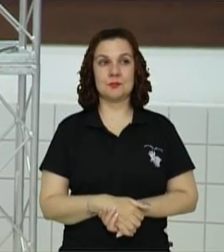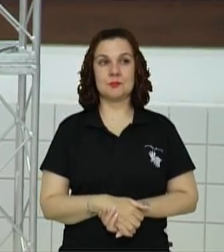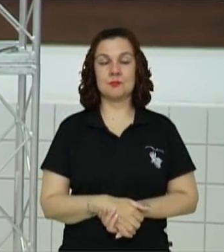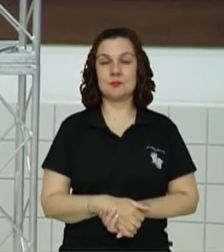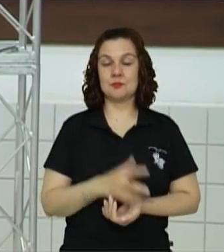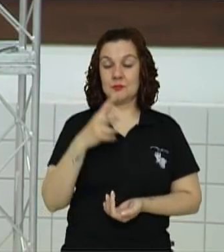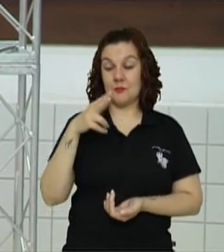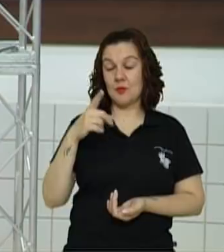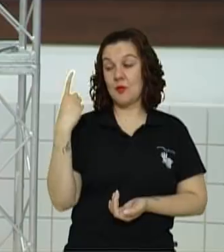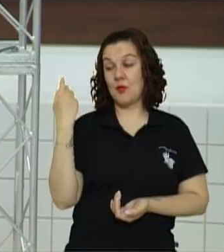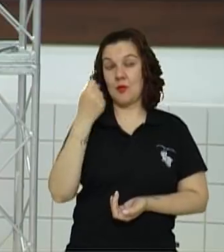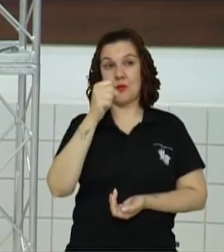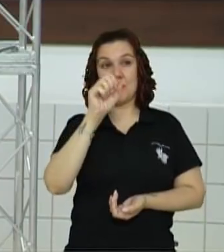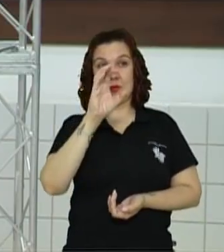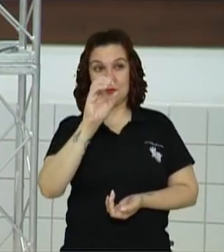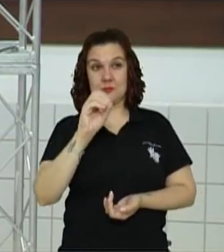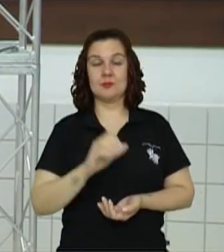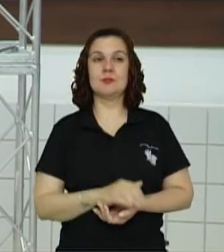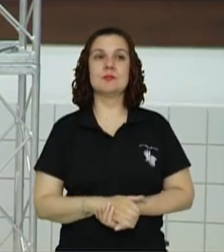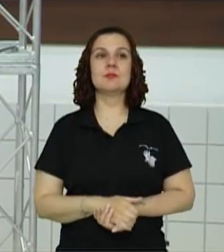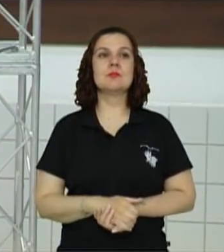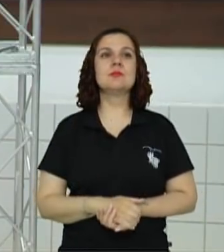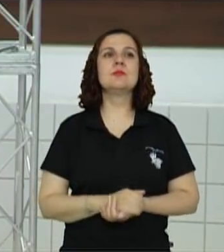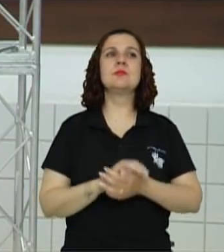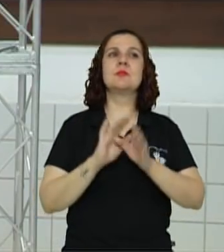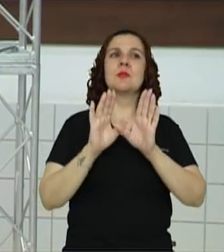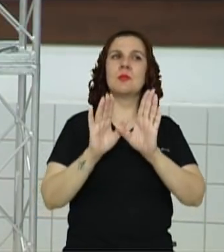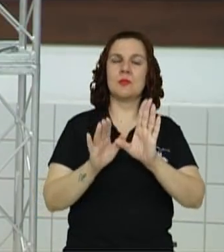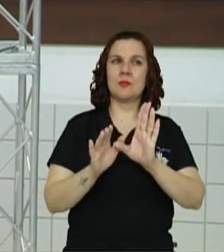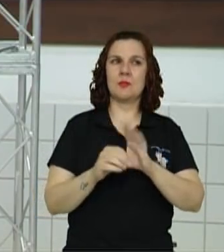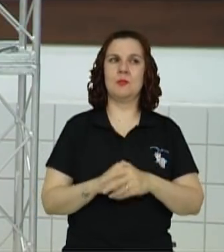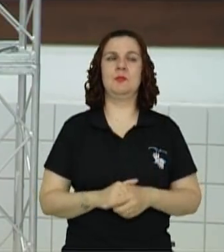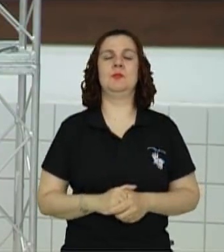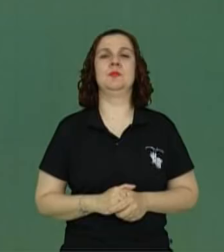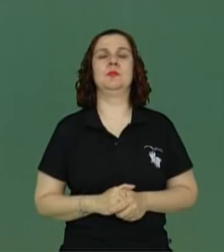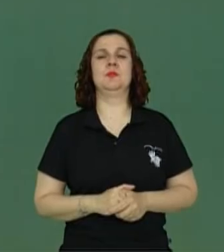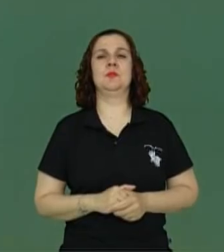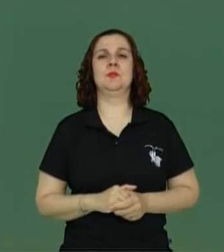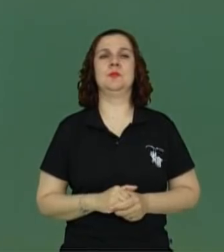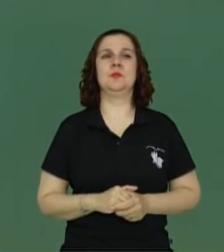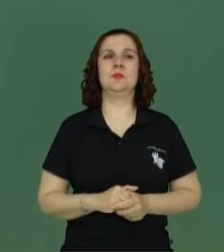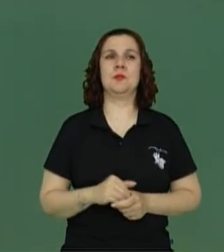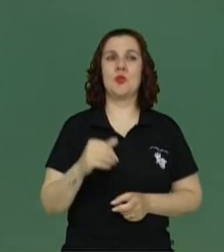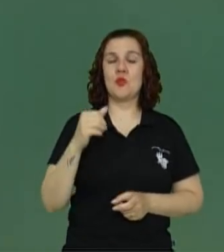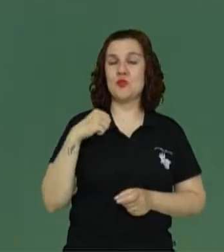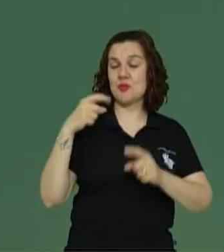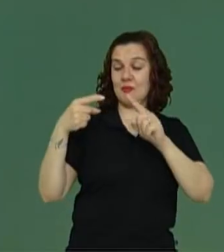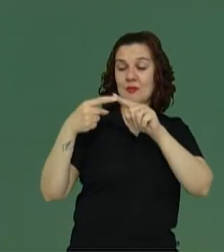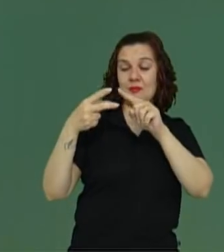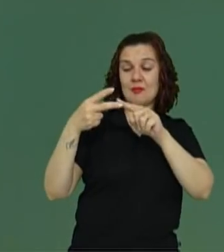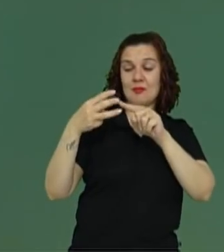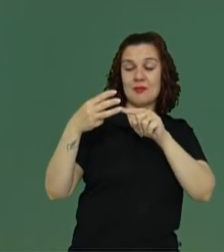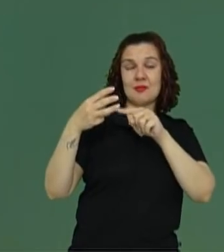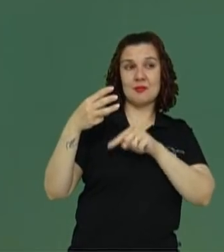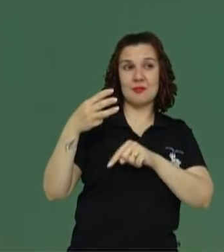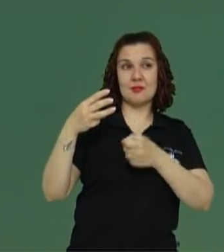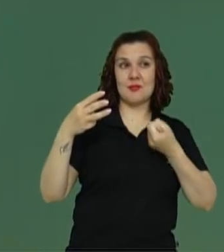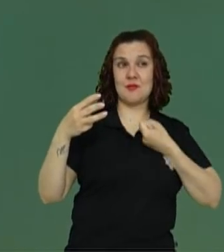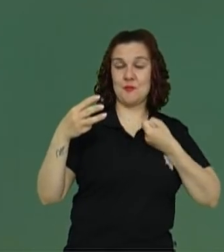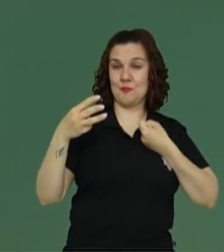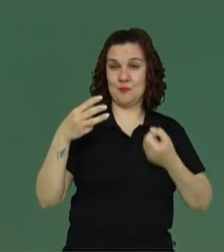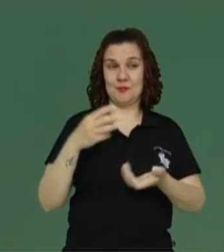é igual a 80. O que eu tinha de valor ali? Ó? Eu tinha 3 valores, não é isso?